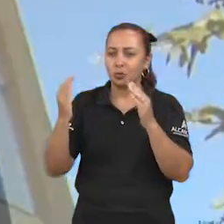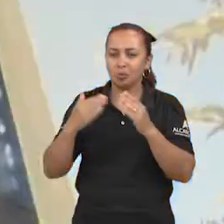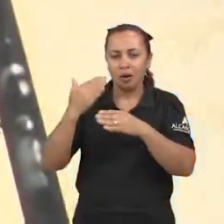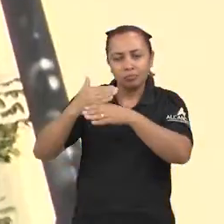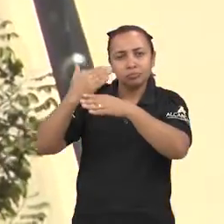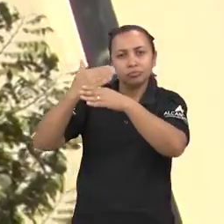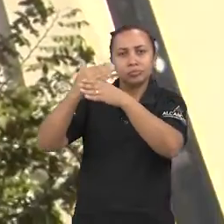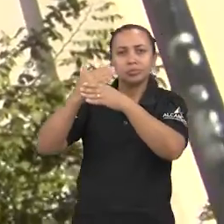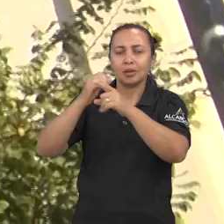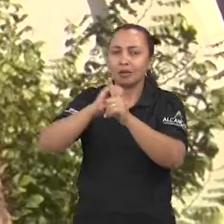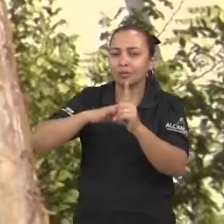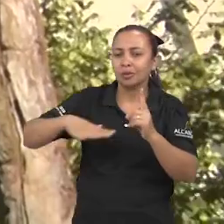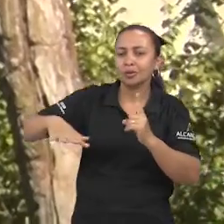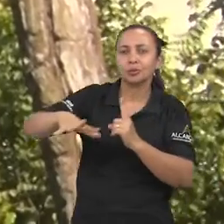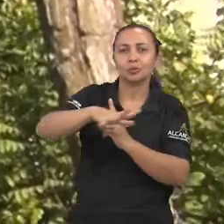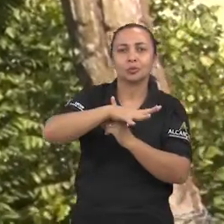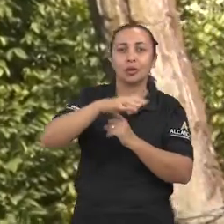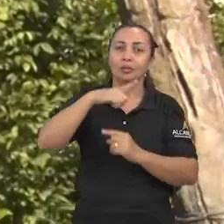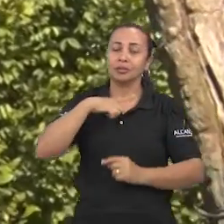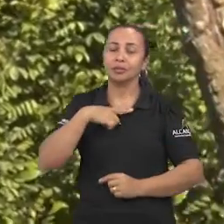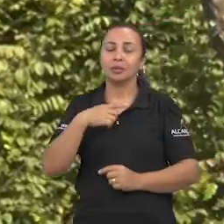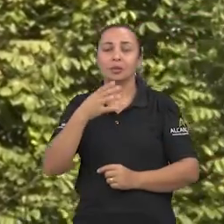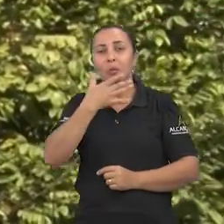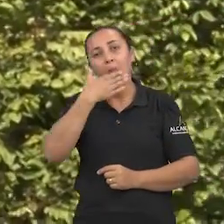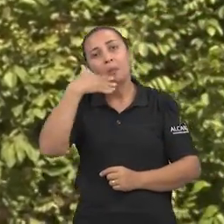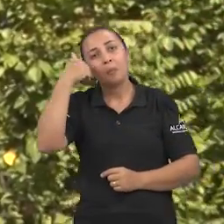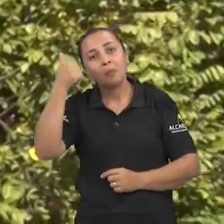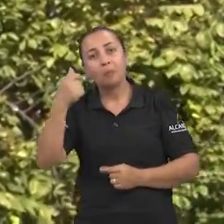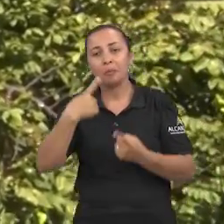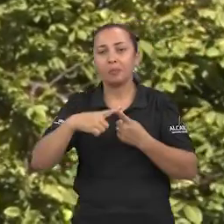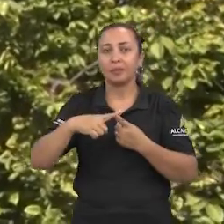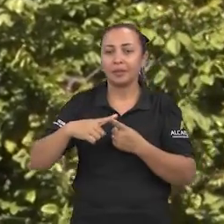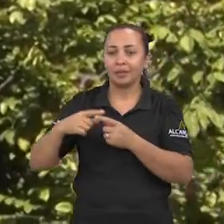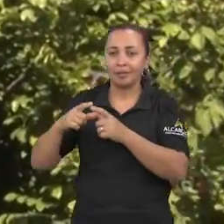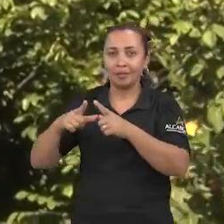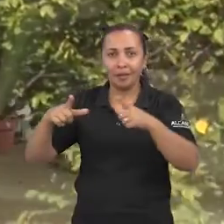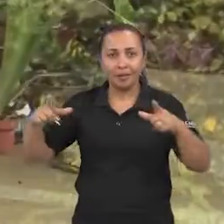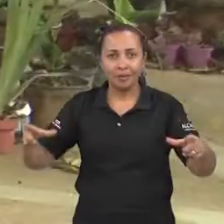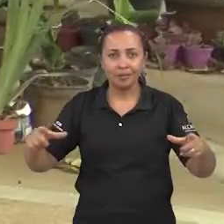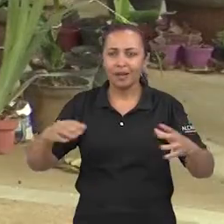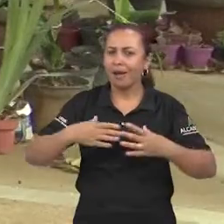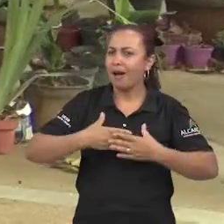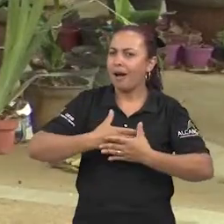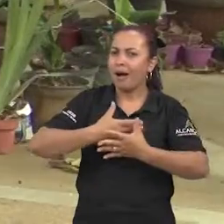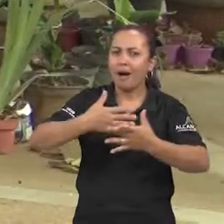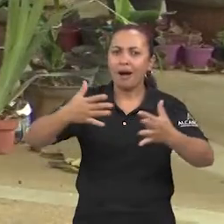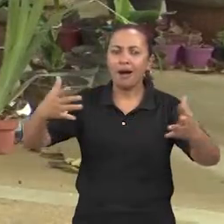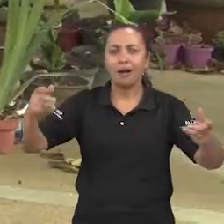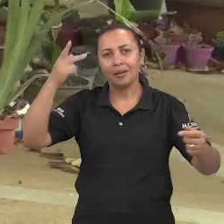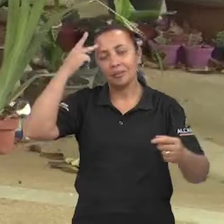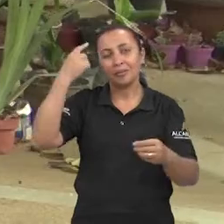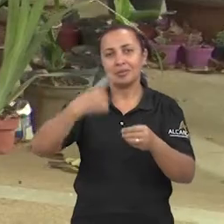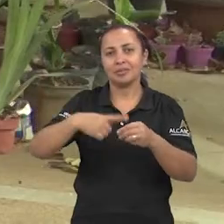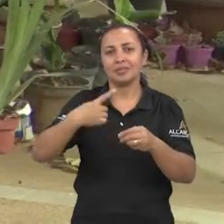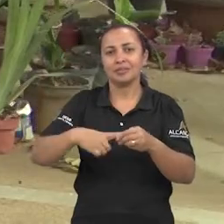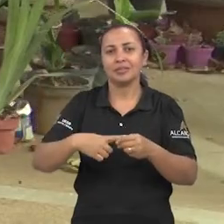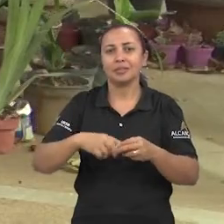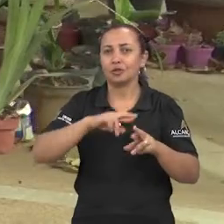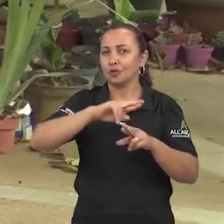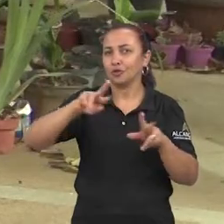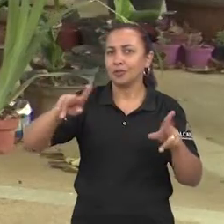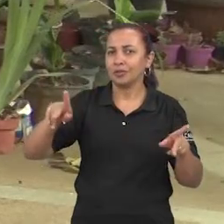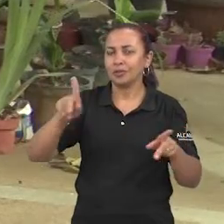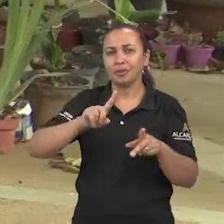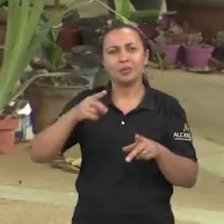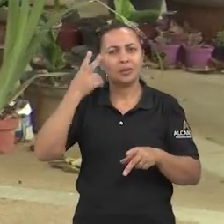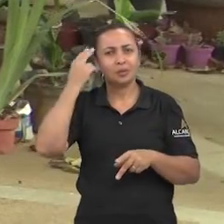edificação ecológica. Né? A gente tem uma vantagem aqui porque a gente tem um terreno bastante avantajado para uma área urbana. Né? Então, isso